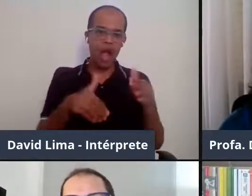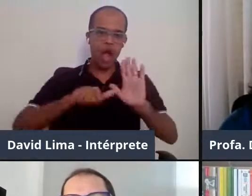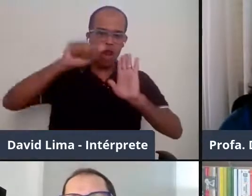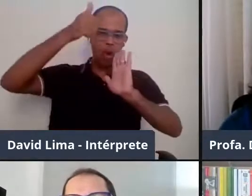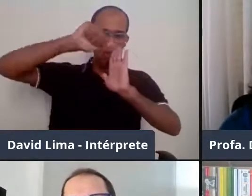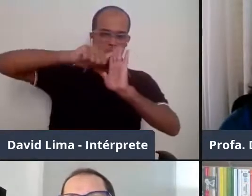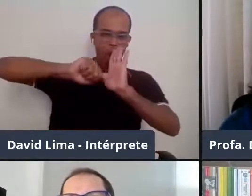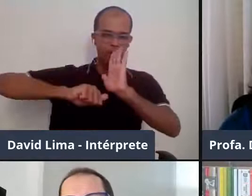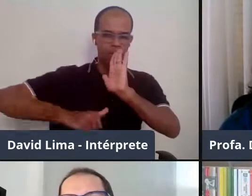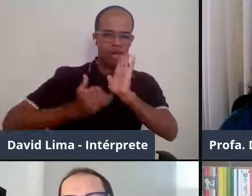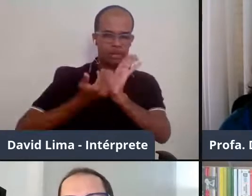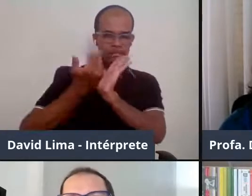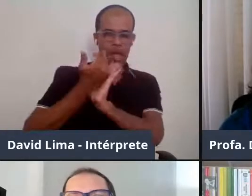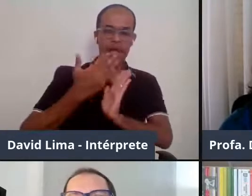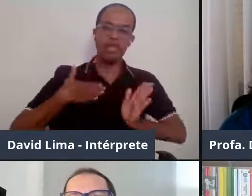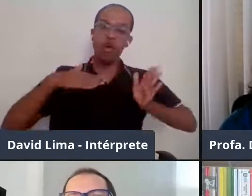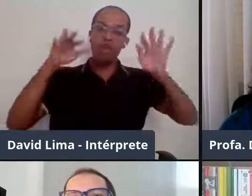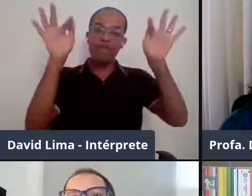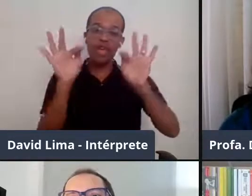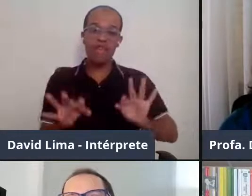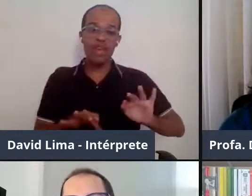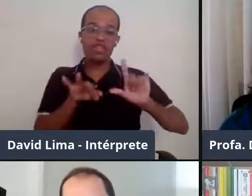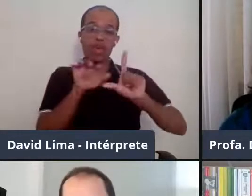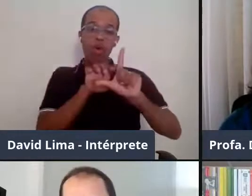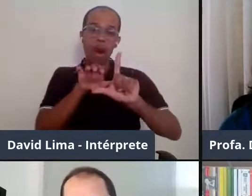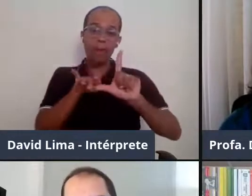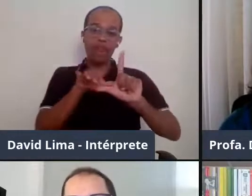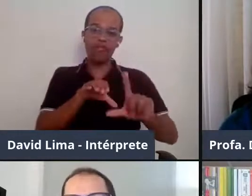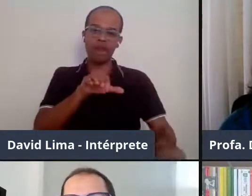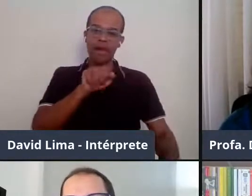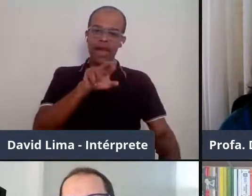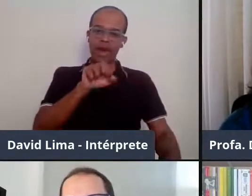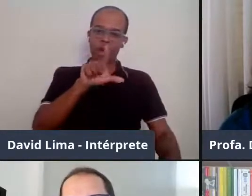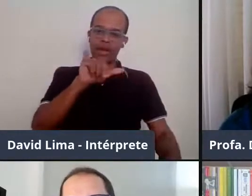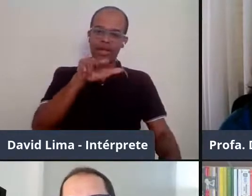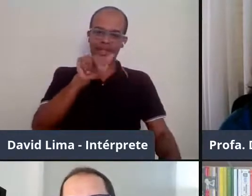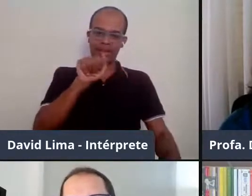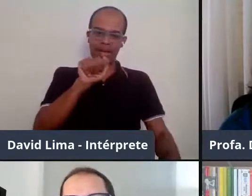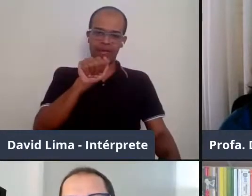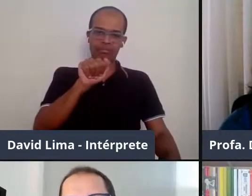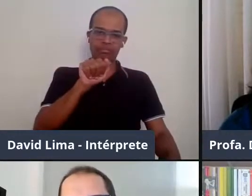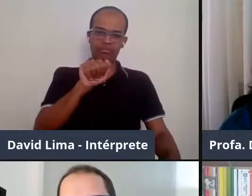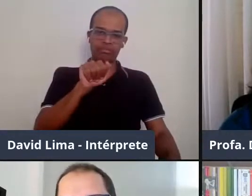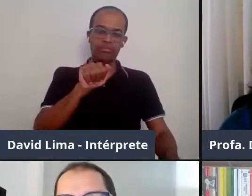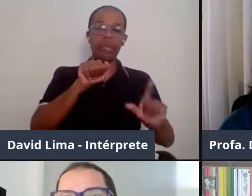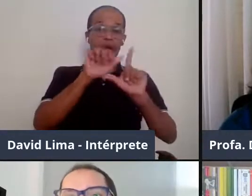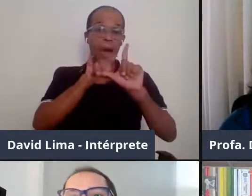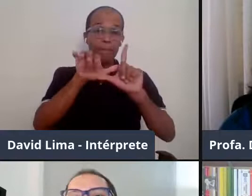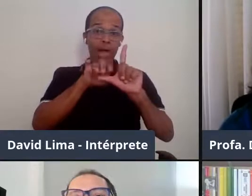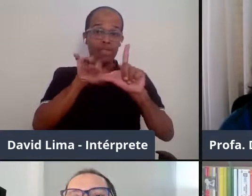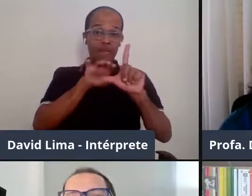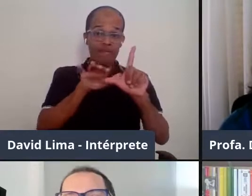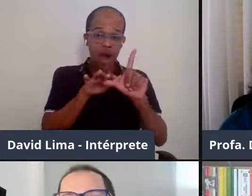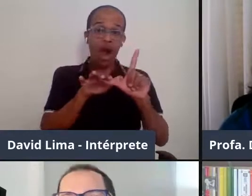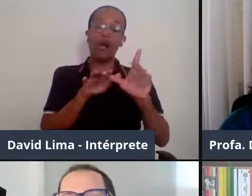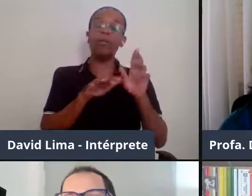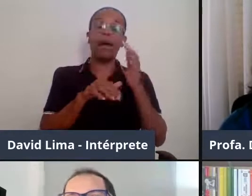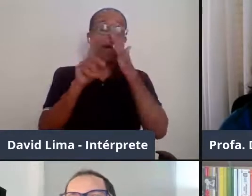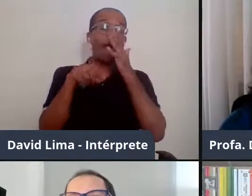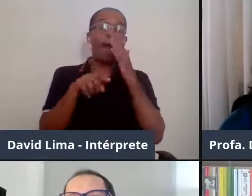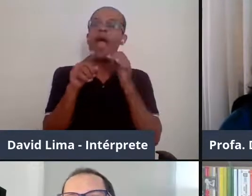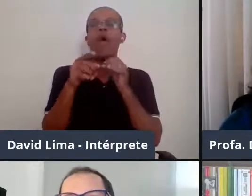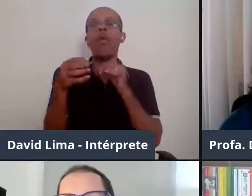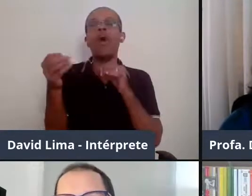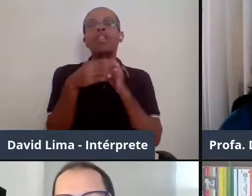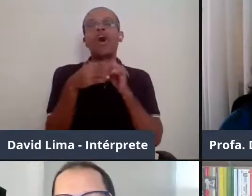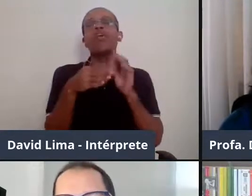aprofundada, fiquei feliz com a plataforma Carolina Borne. A plataforma é uma nova era